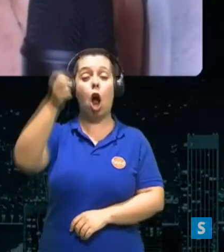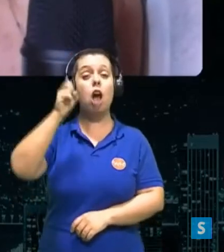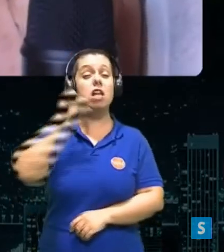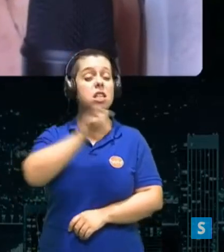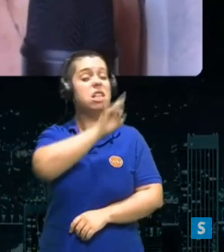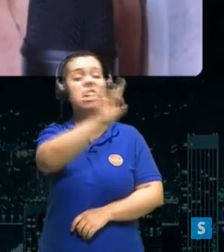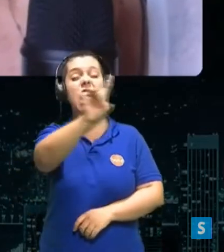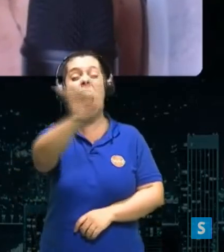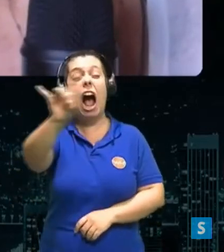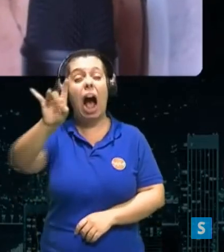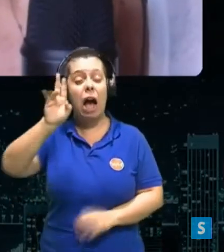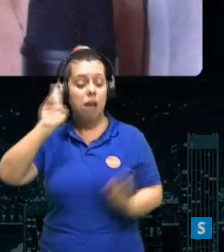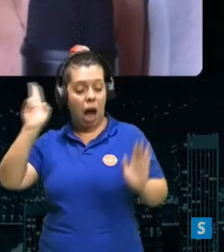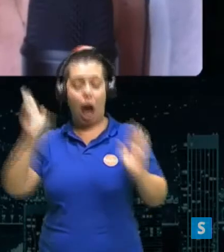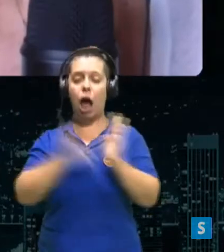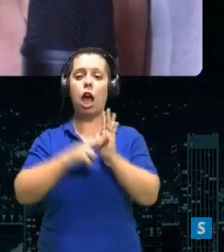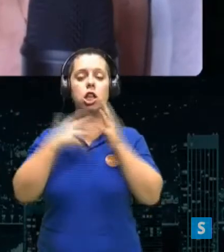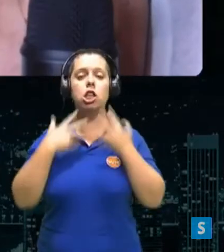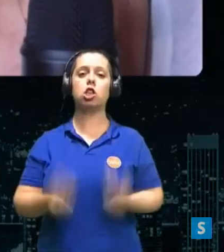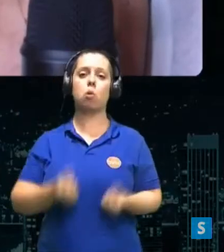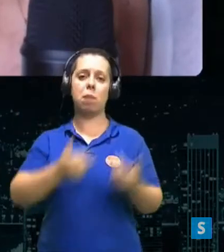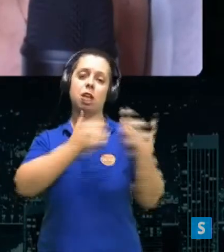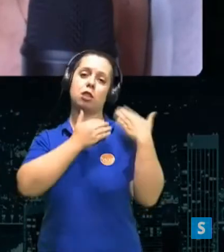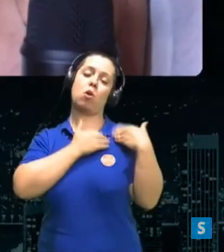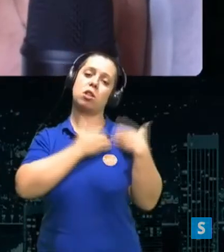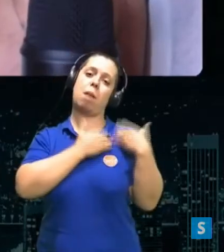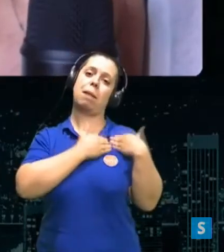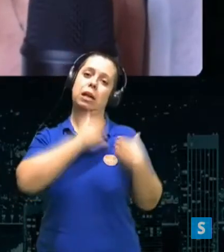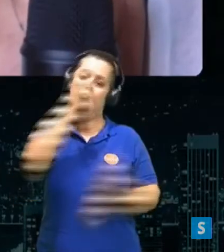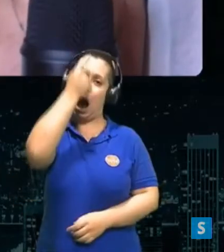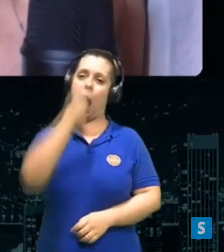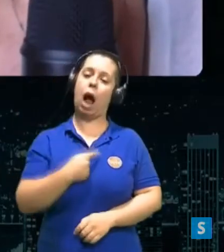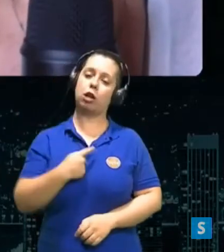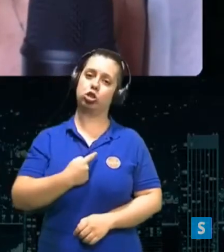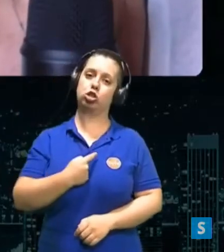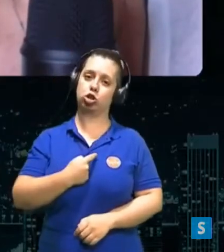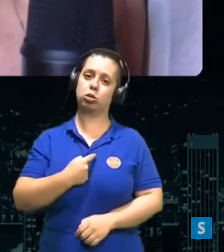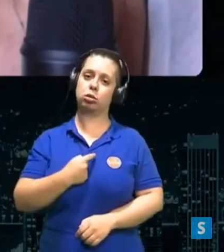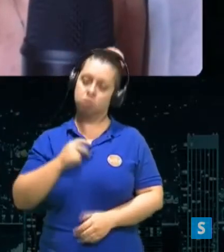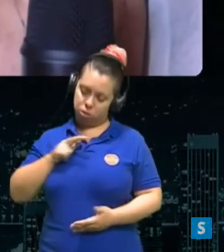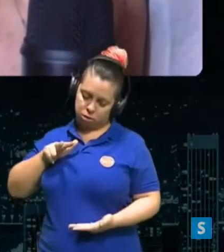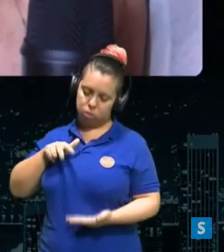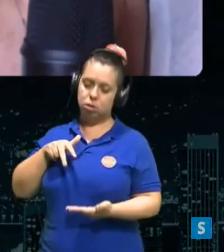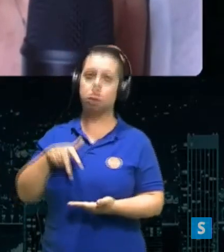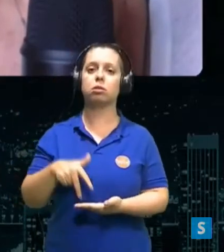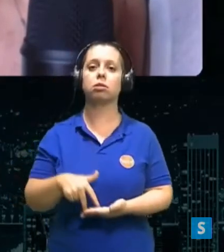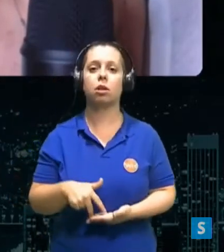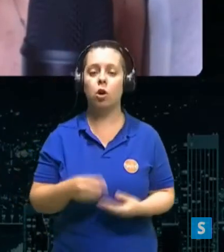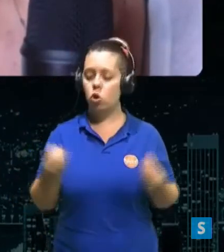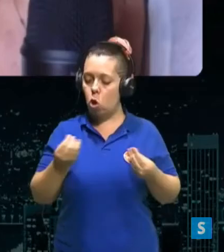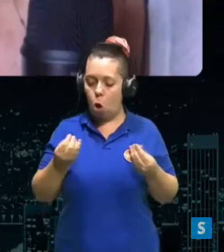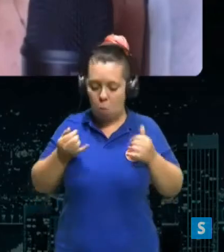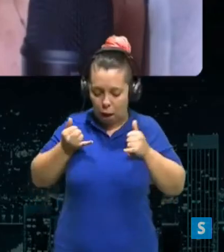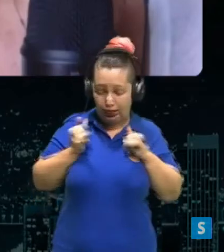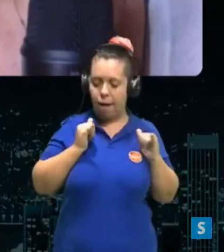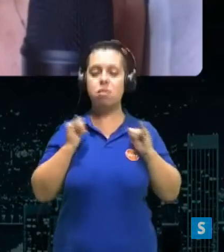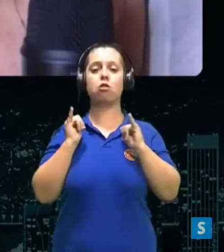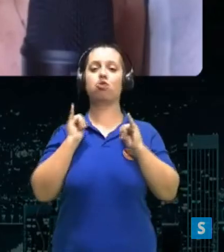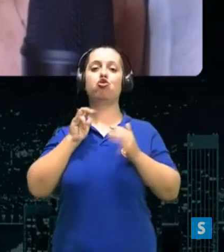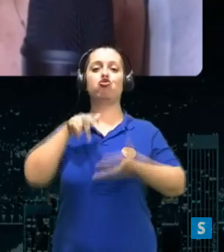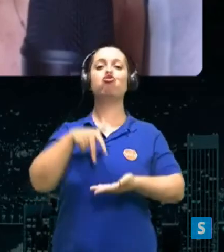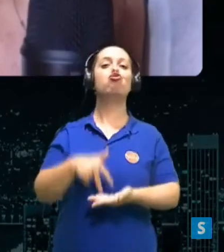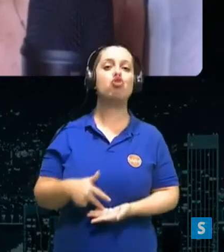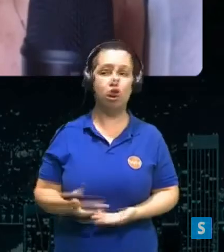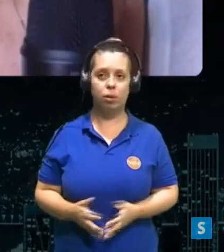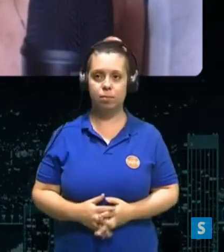Assumimos responsabilidade pessoal de como nos apresentamos para esse mundo como a gente lança Nossa energia para o mundo no fim